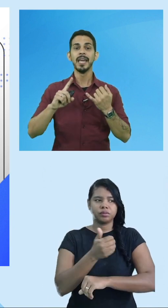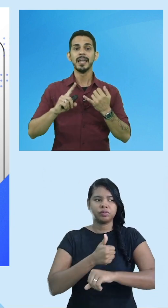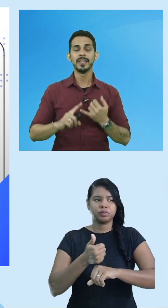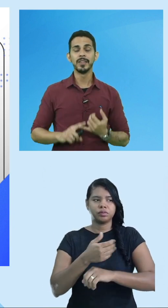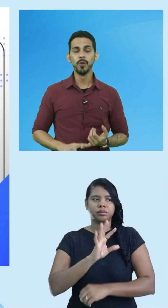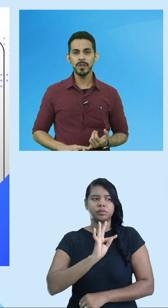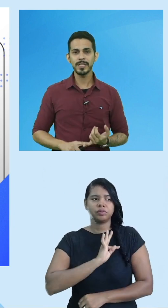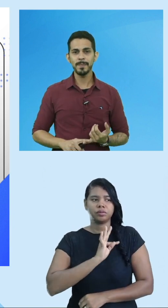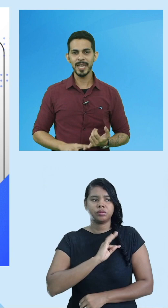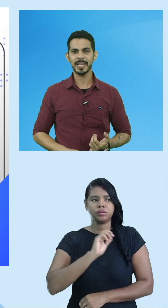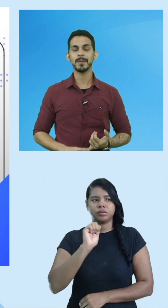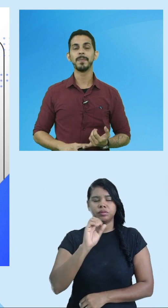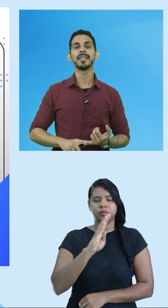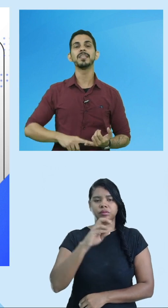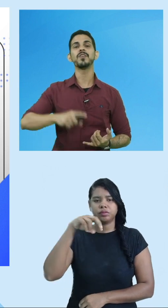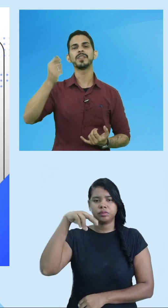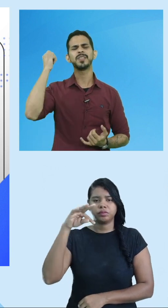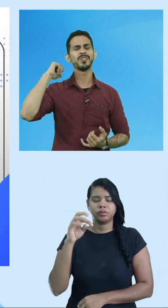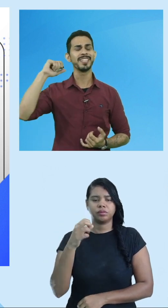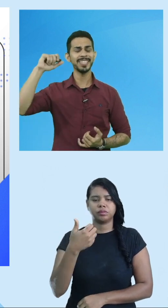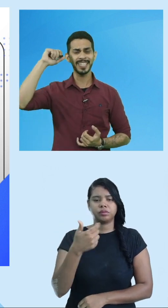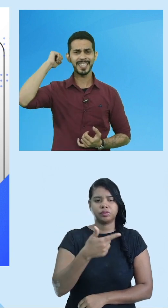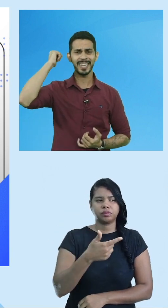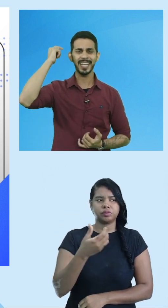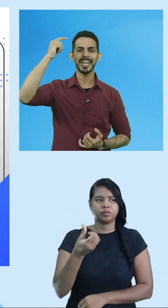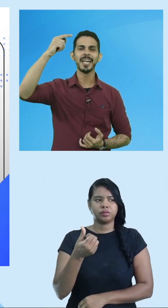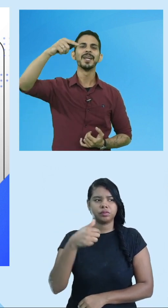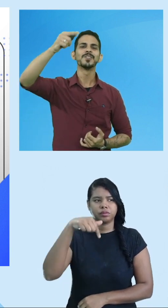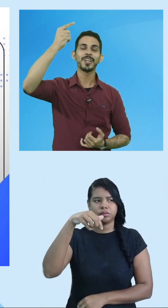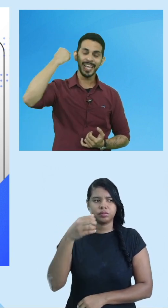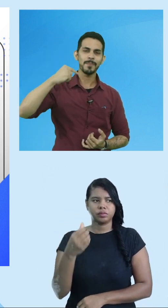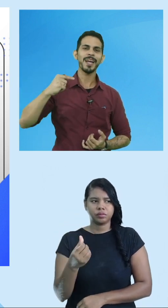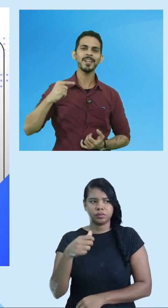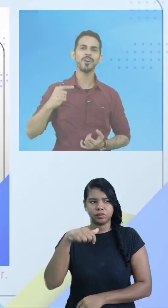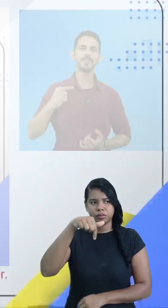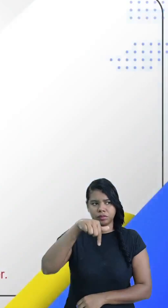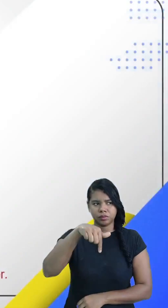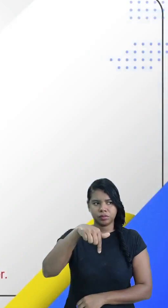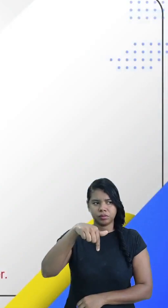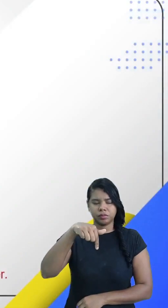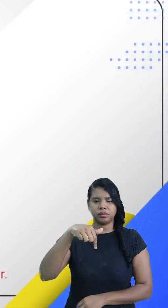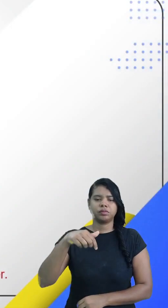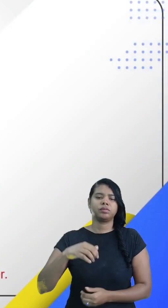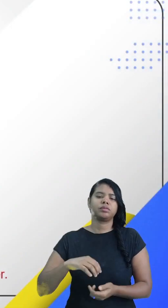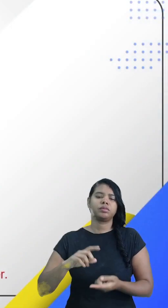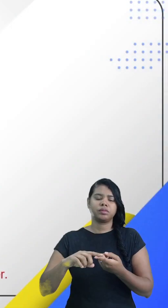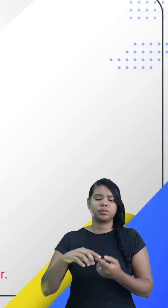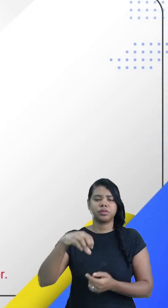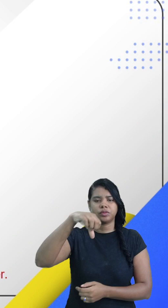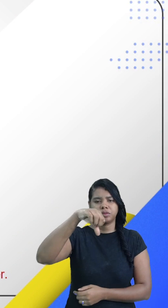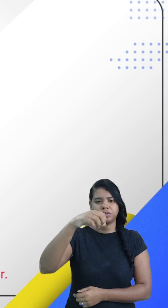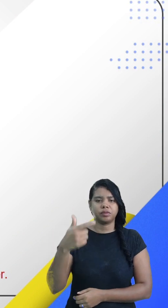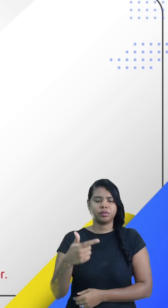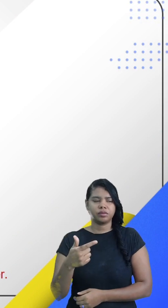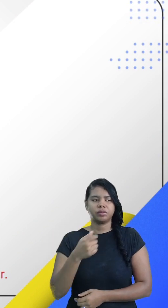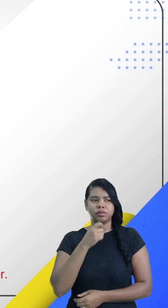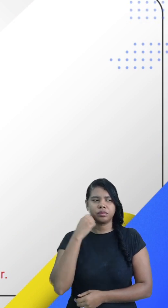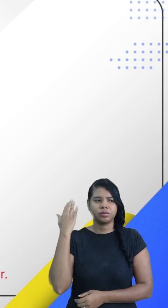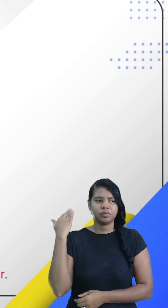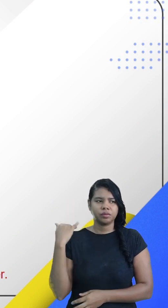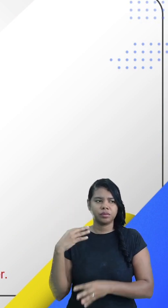BNT 12676 de 92. É antiga, né? Só que ela é mais nova do que eu.